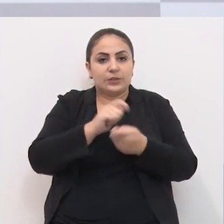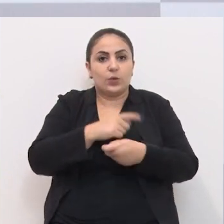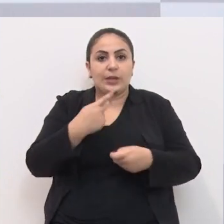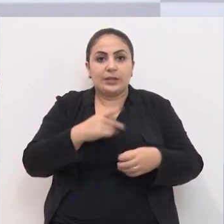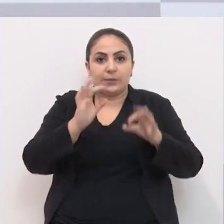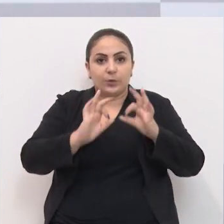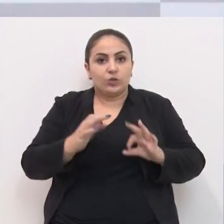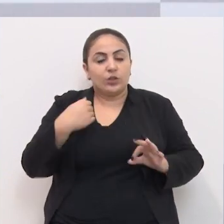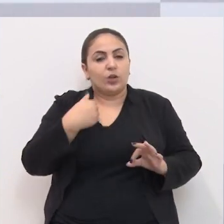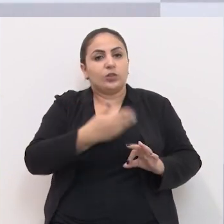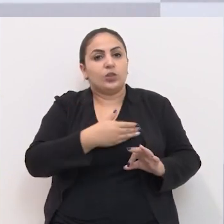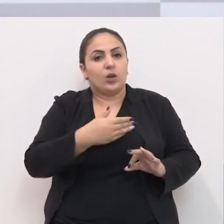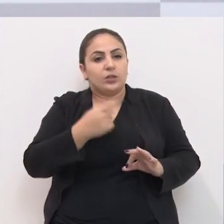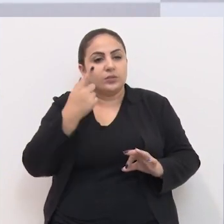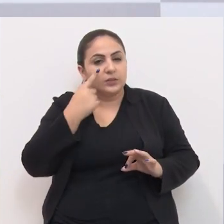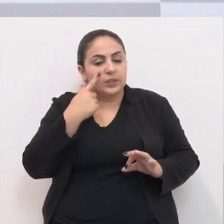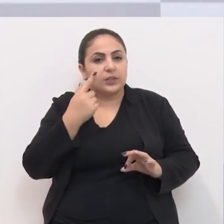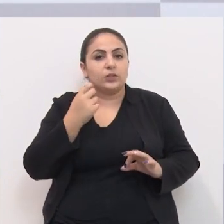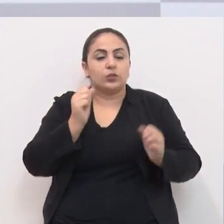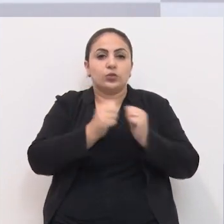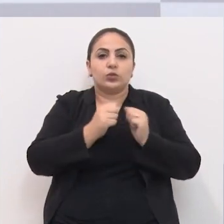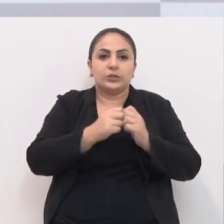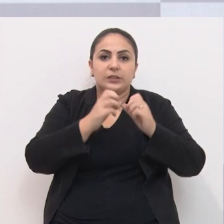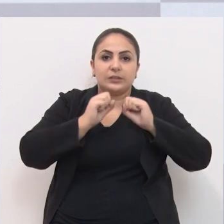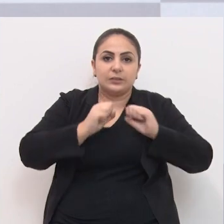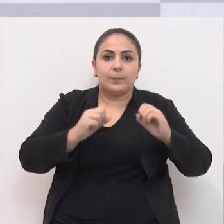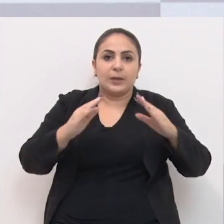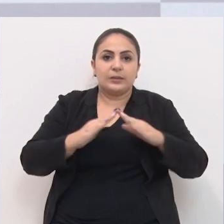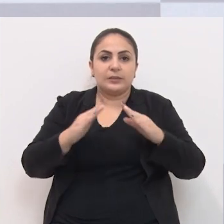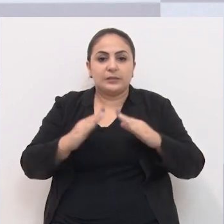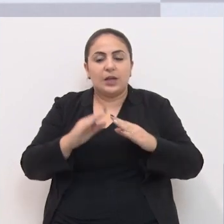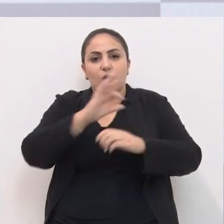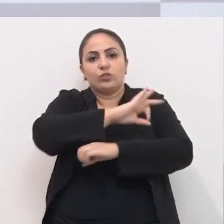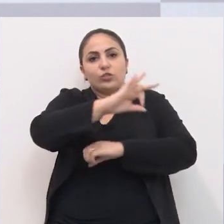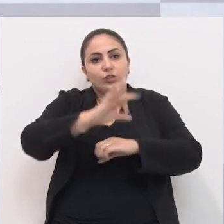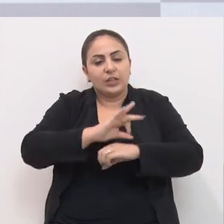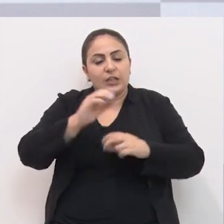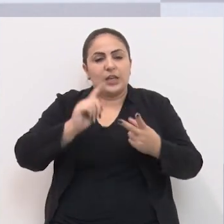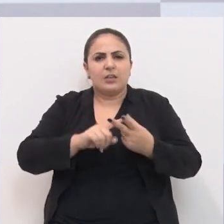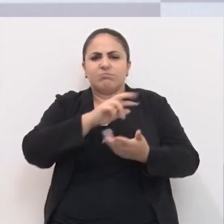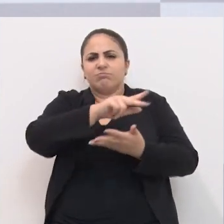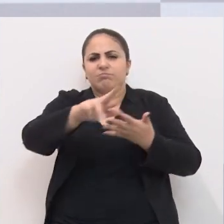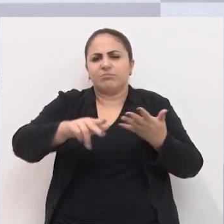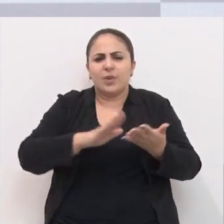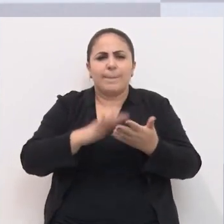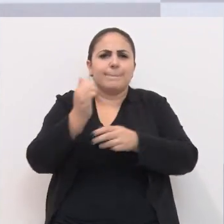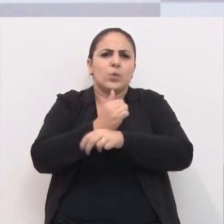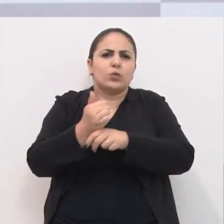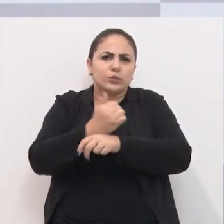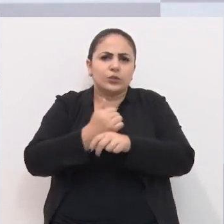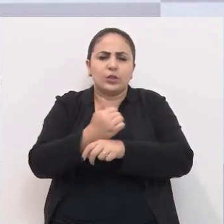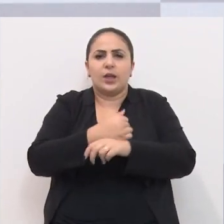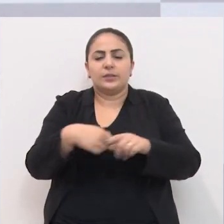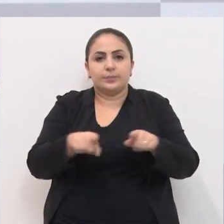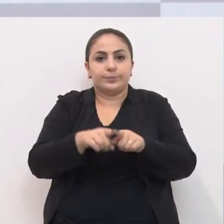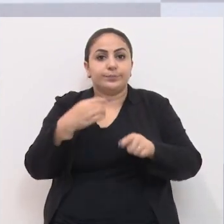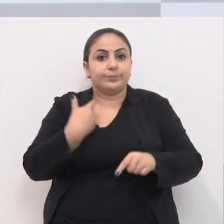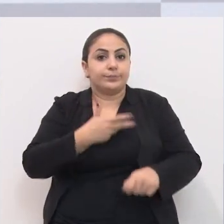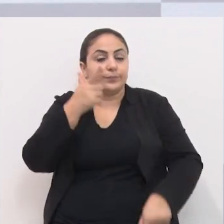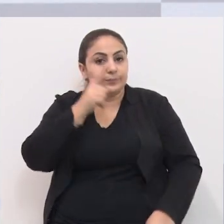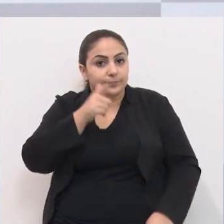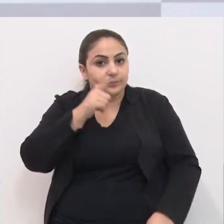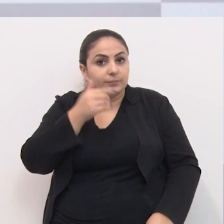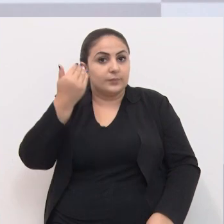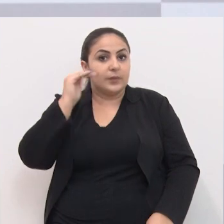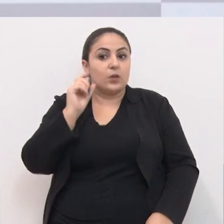para tentar regularizar as que são consolidadas, né? E este REURB, projeto de regulação fundiária que nós aprovamos, o prefeito vetou e nós